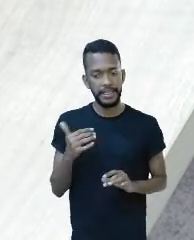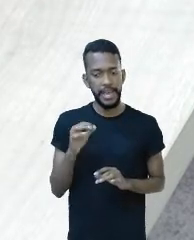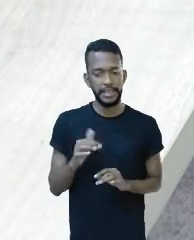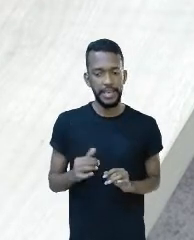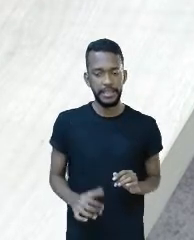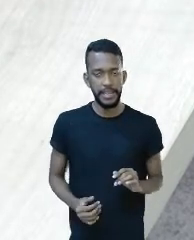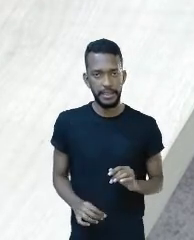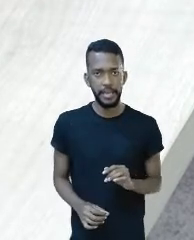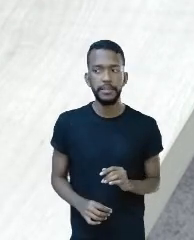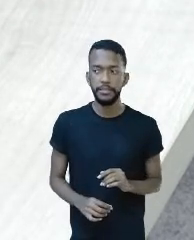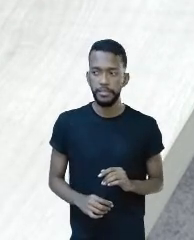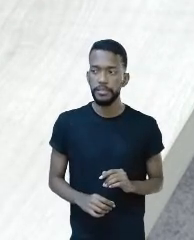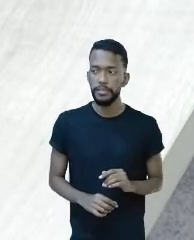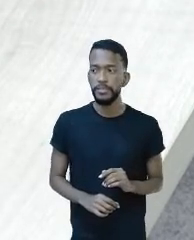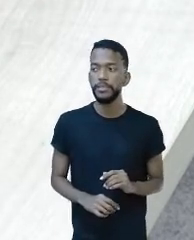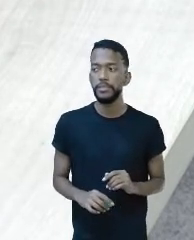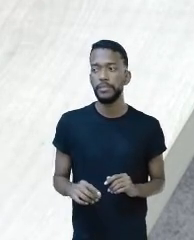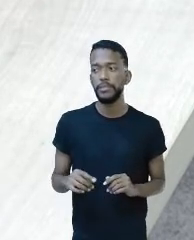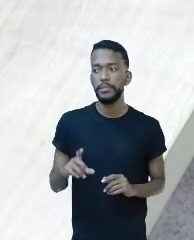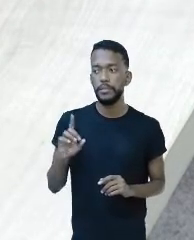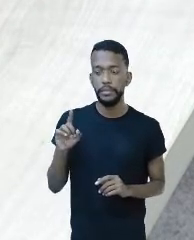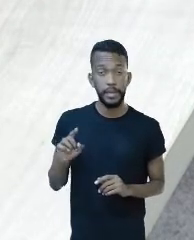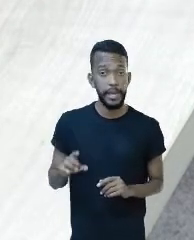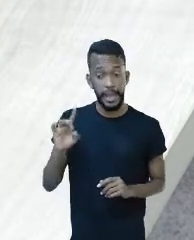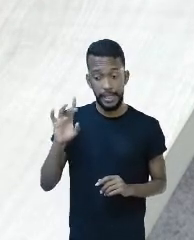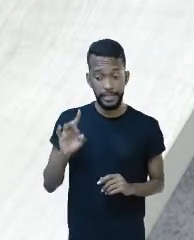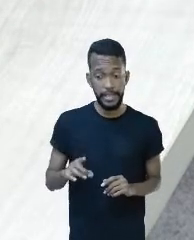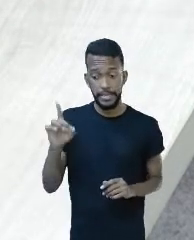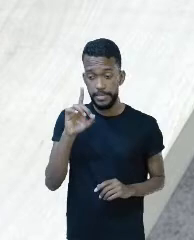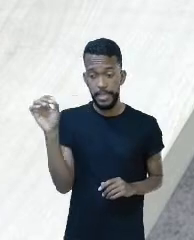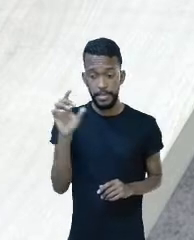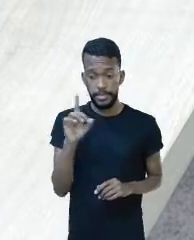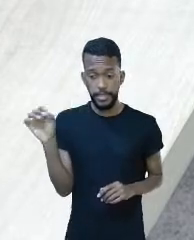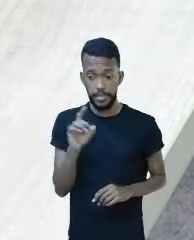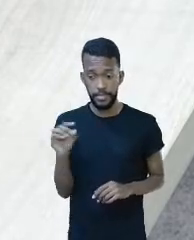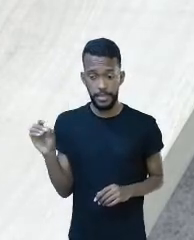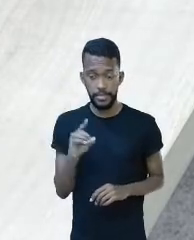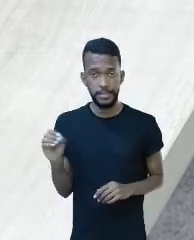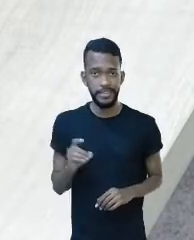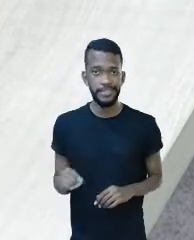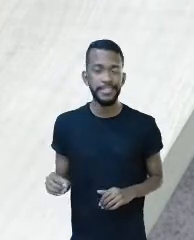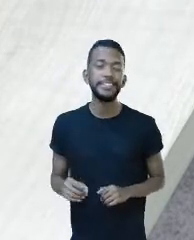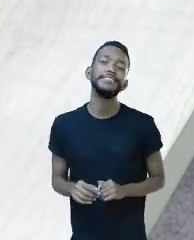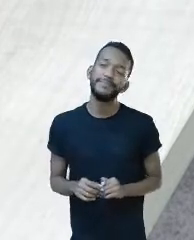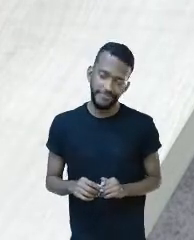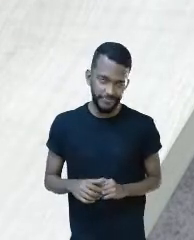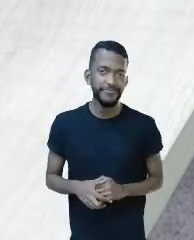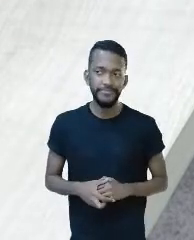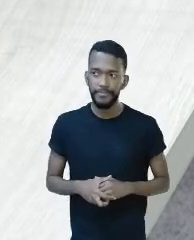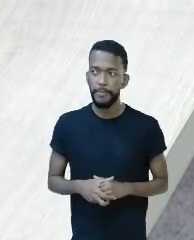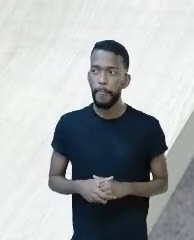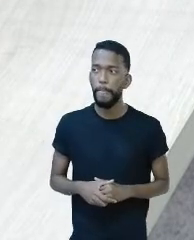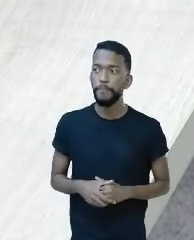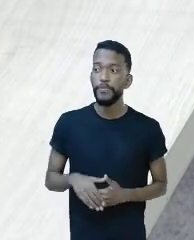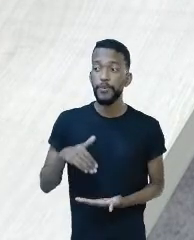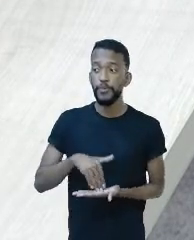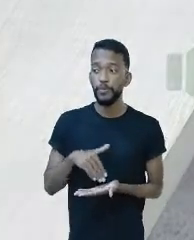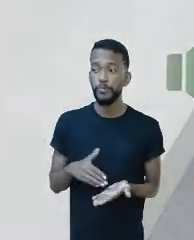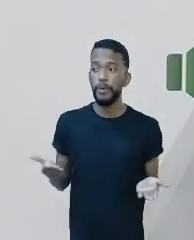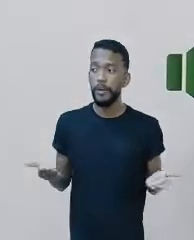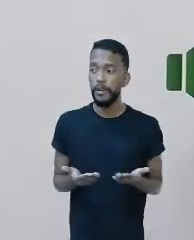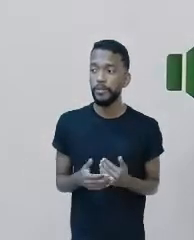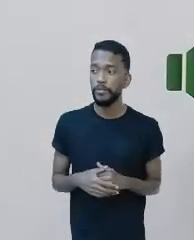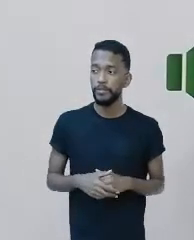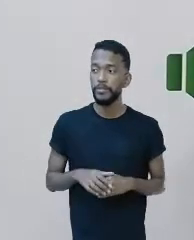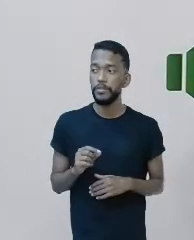10, 3 dezenas 30 e aqui 6 centenas, 600. E o último numeral que nós temos